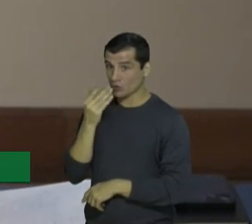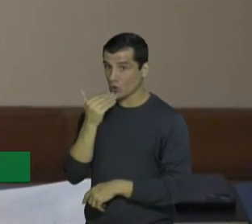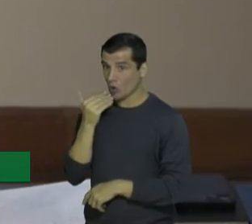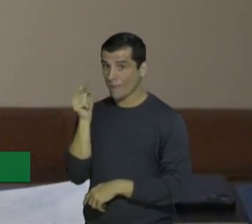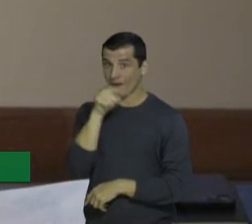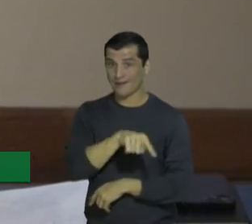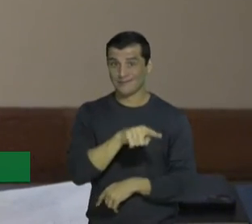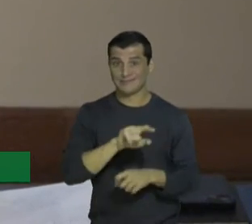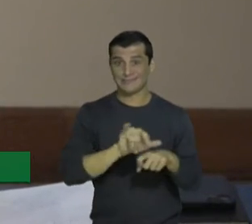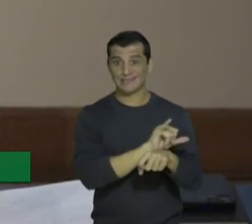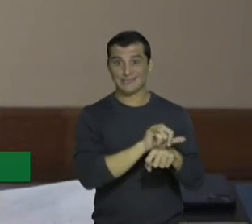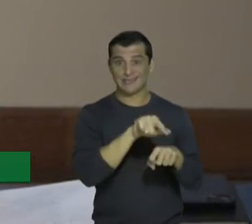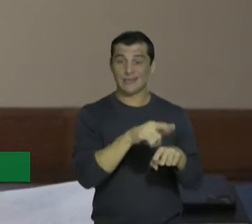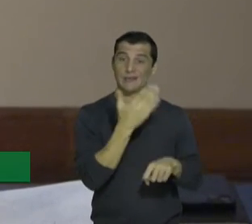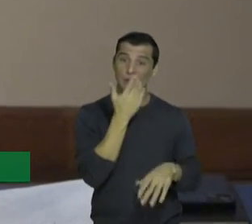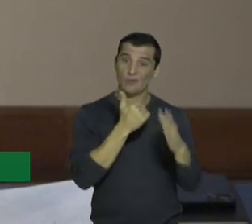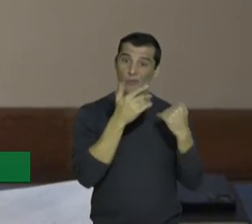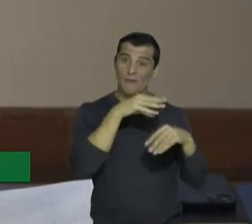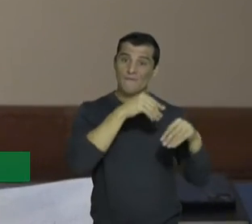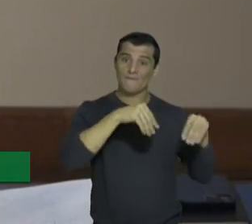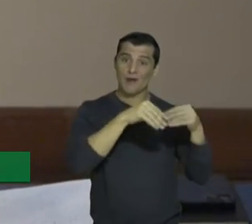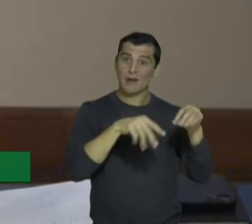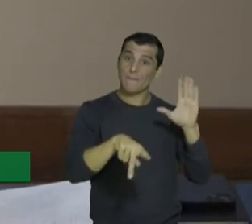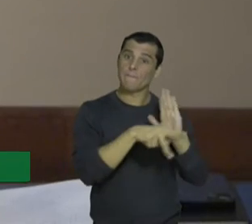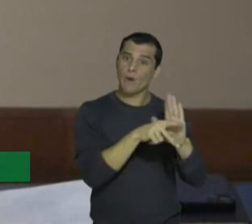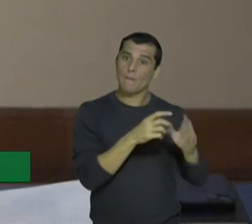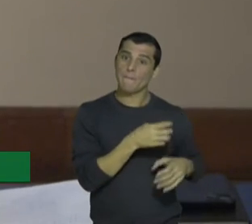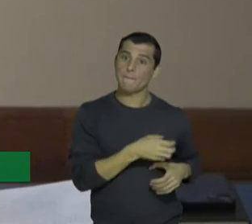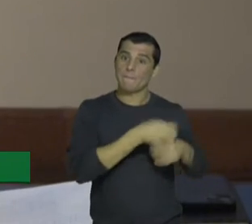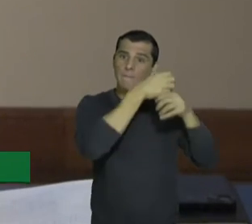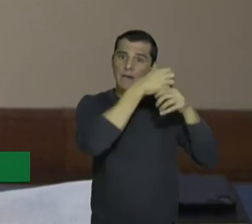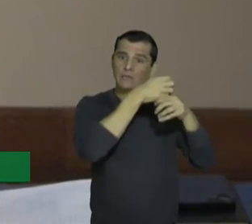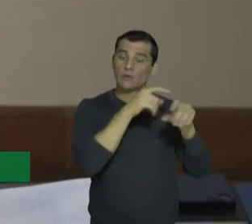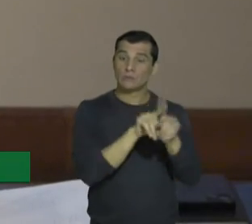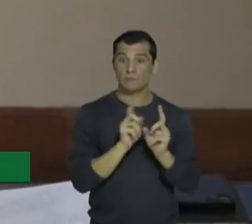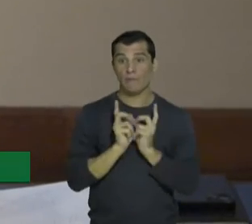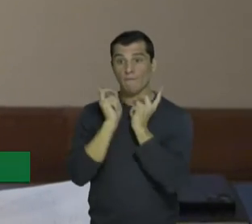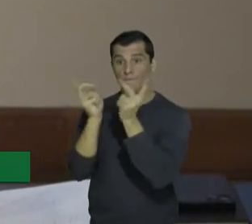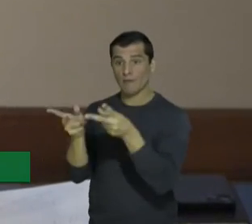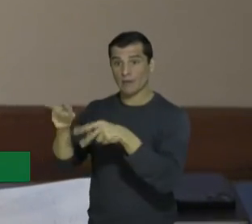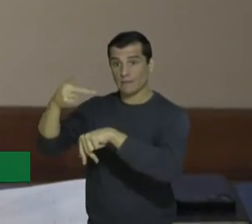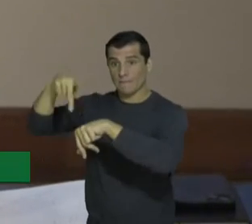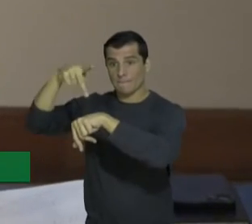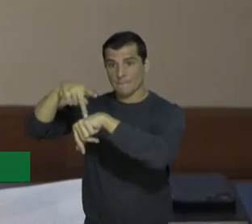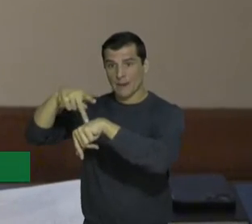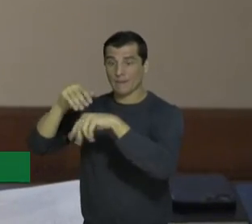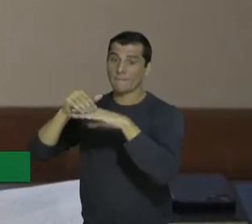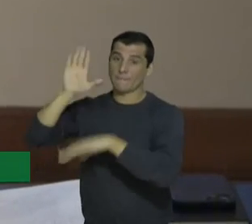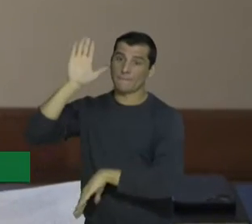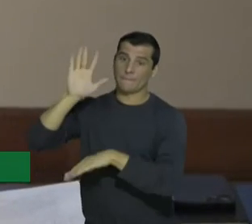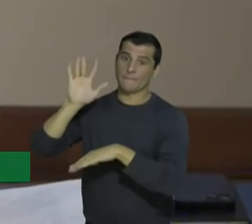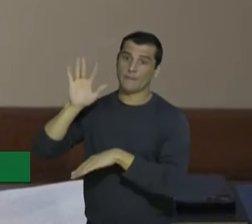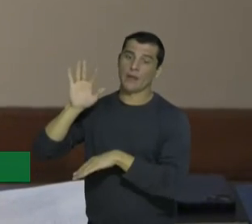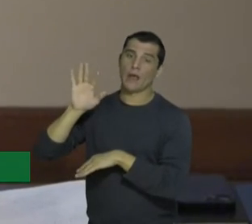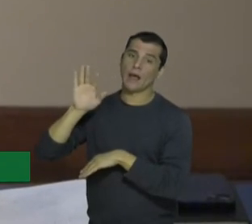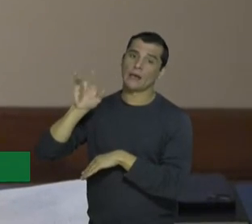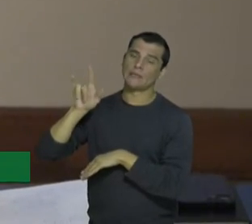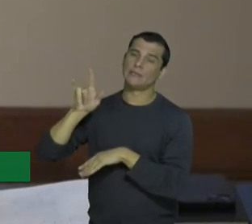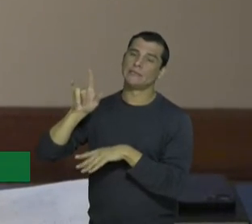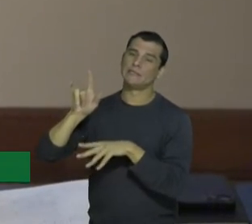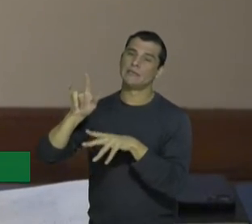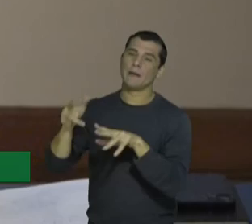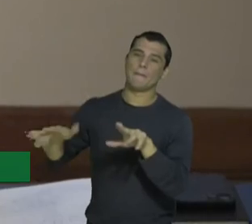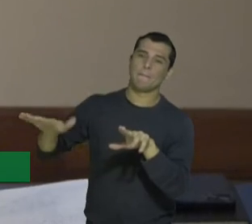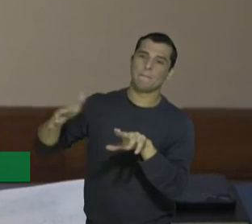Catarina e o Brasil tem oportunidades com raízes tropicais aqui o secretário eh Juliano colocou a questão de